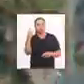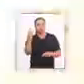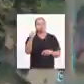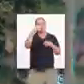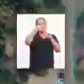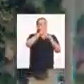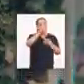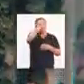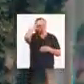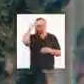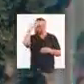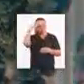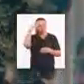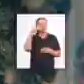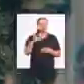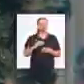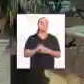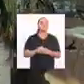prefeito.